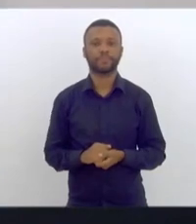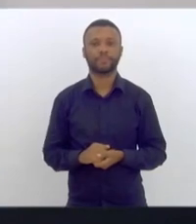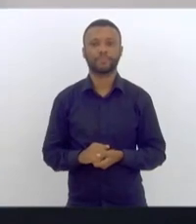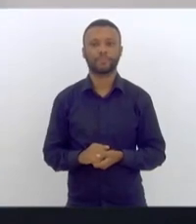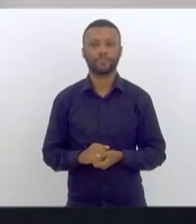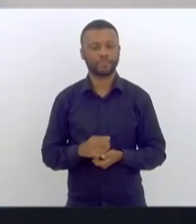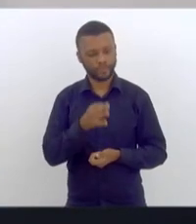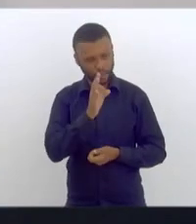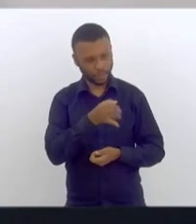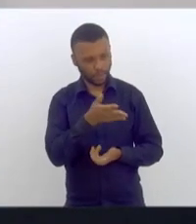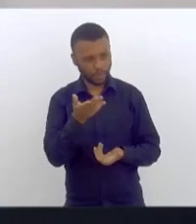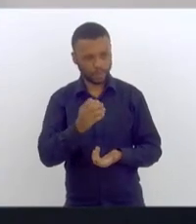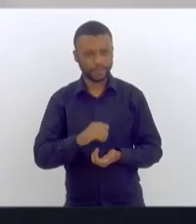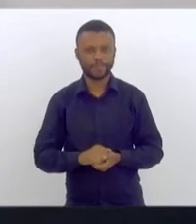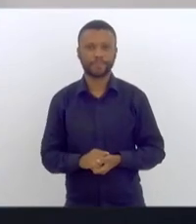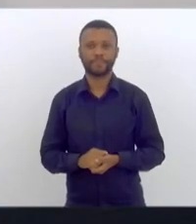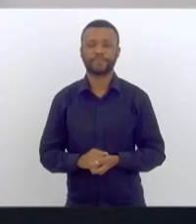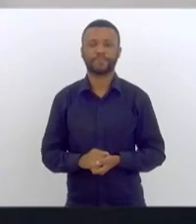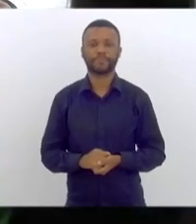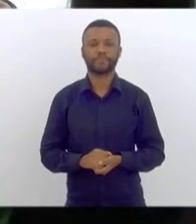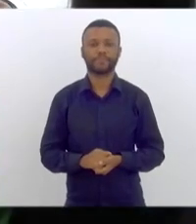não é isso doutora